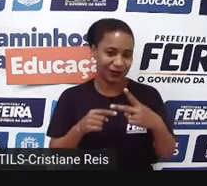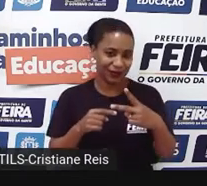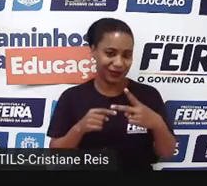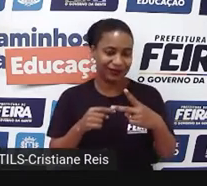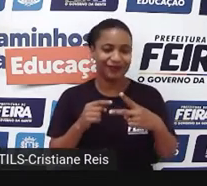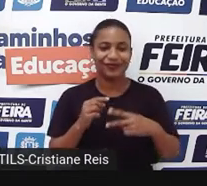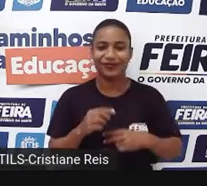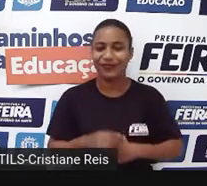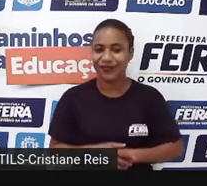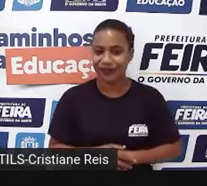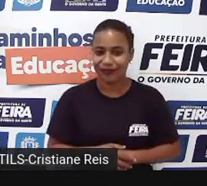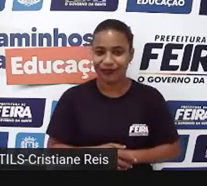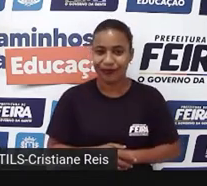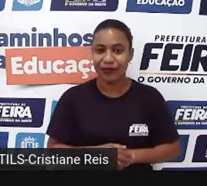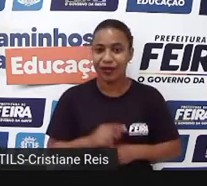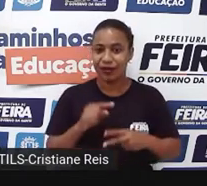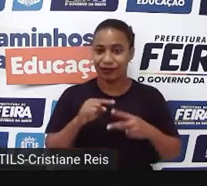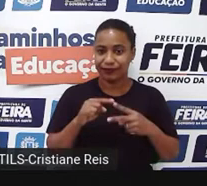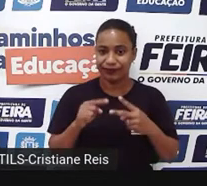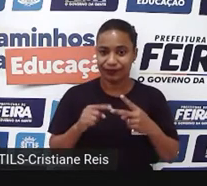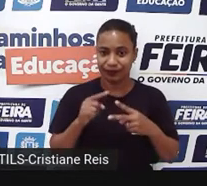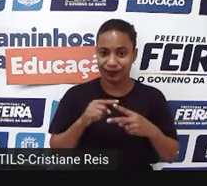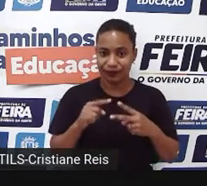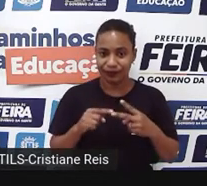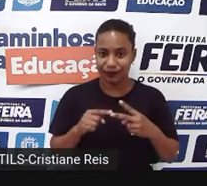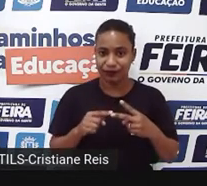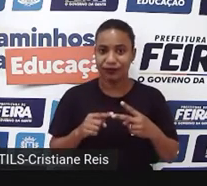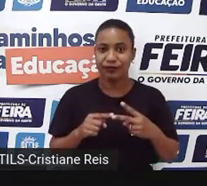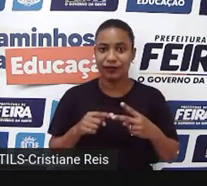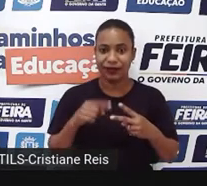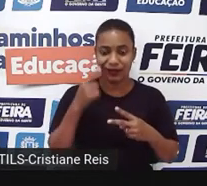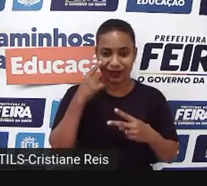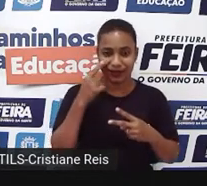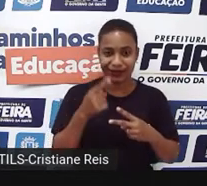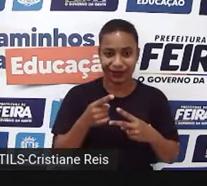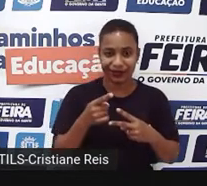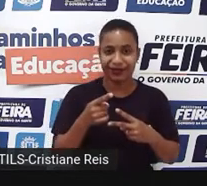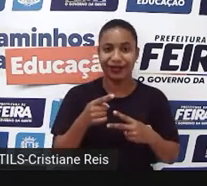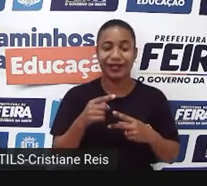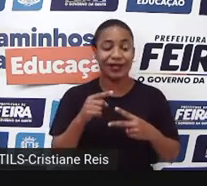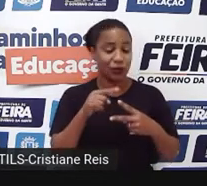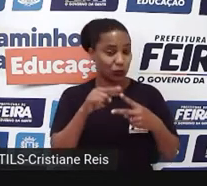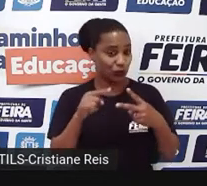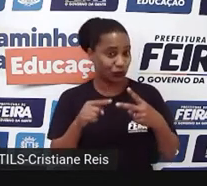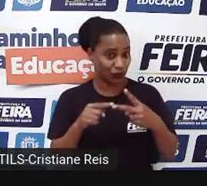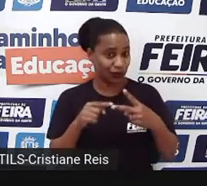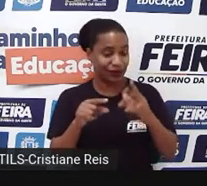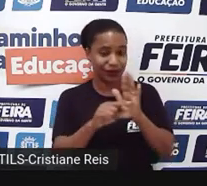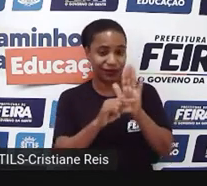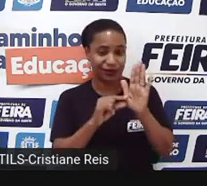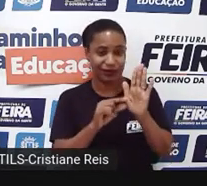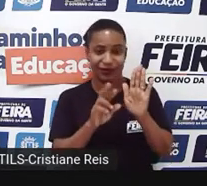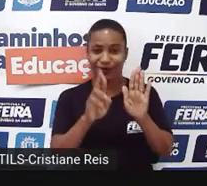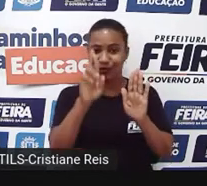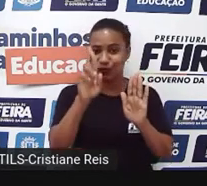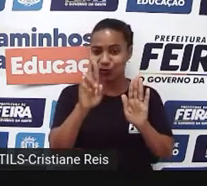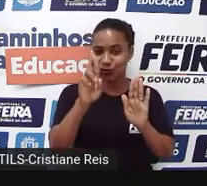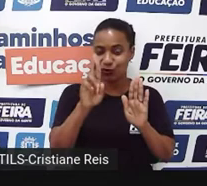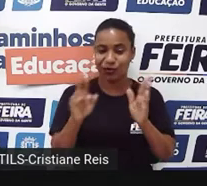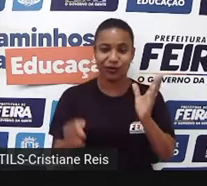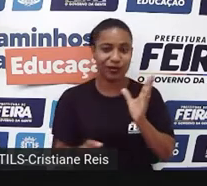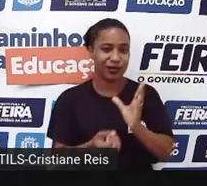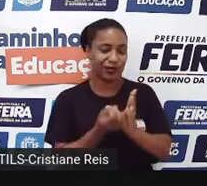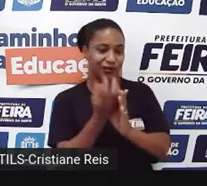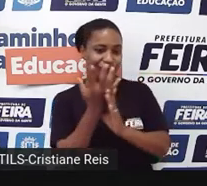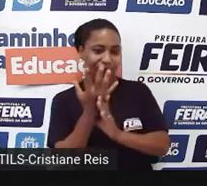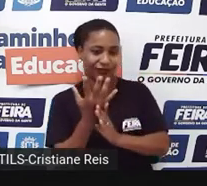Lumière. Então, os irmãos Auguste and Louis Lumière foram os criadores